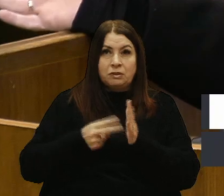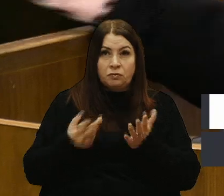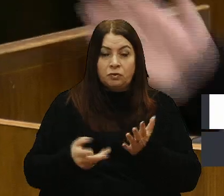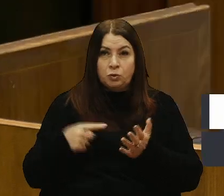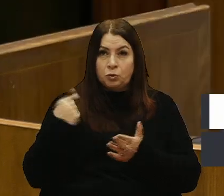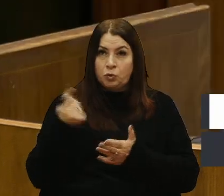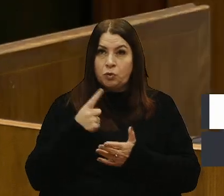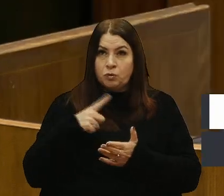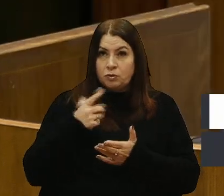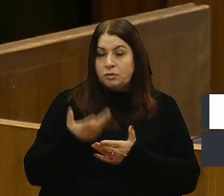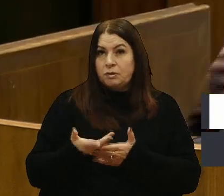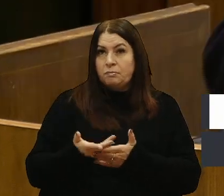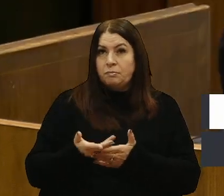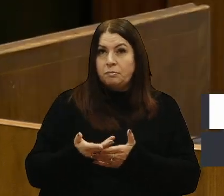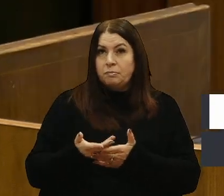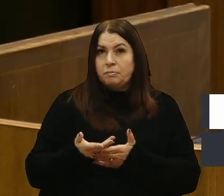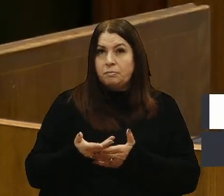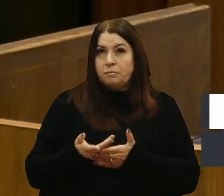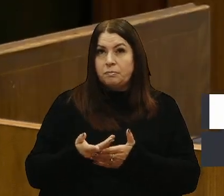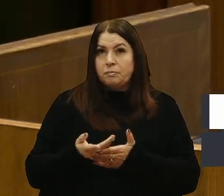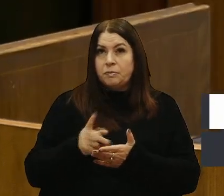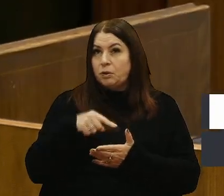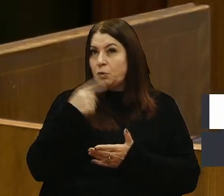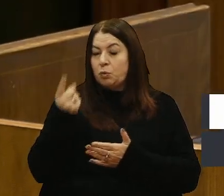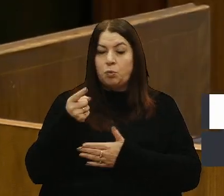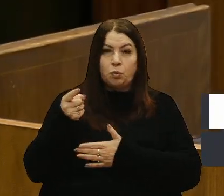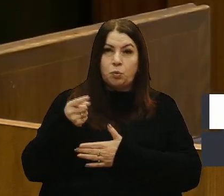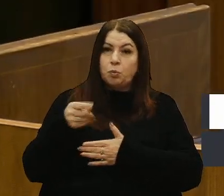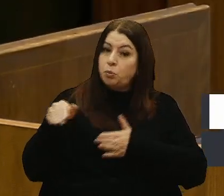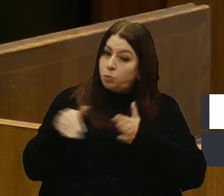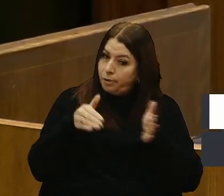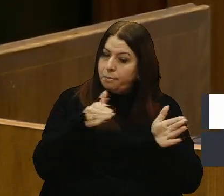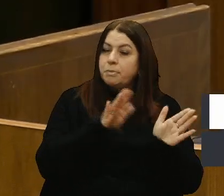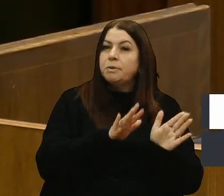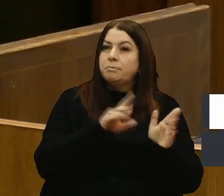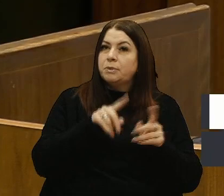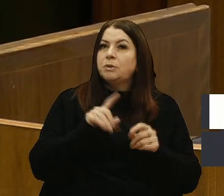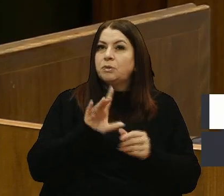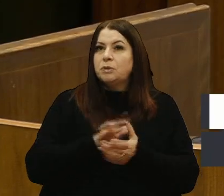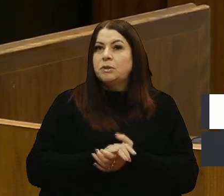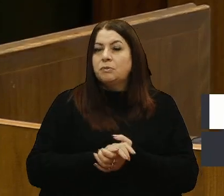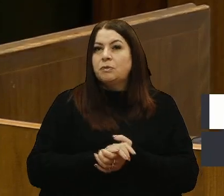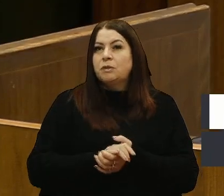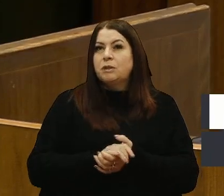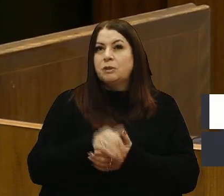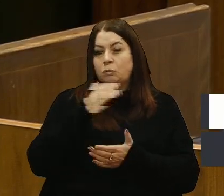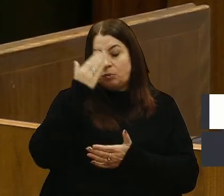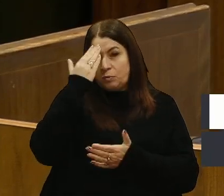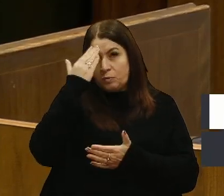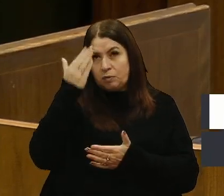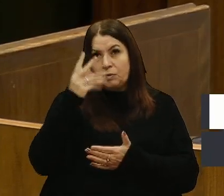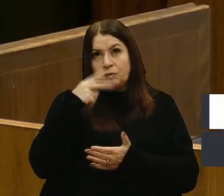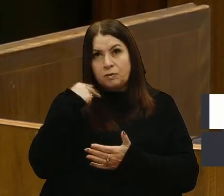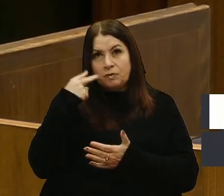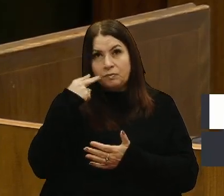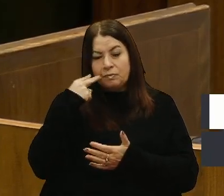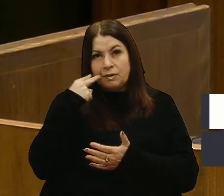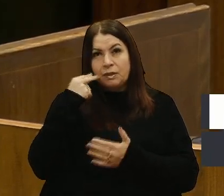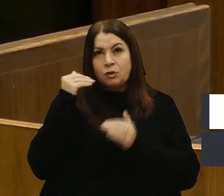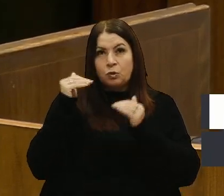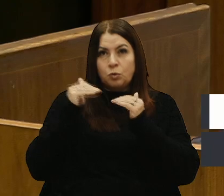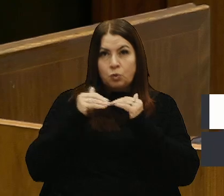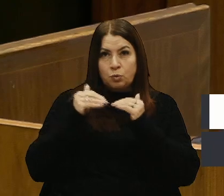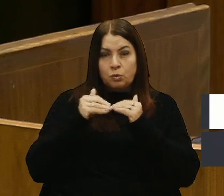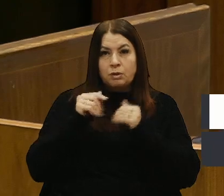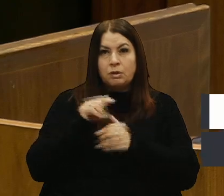a gente está em outro rumo, né? Então, seria isso, e eu agradeço aos vereadores que